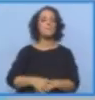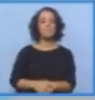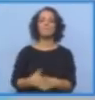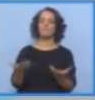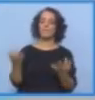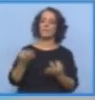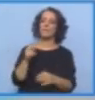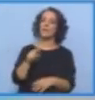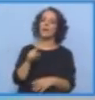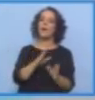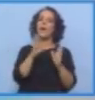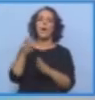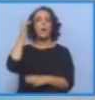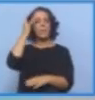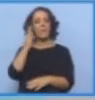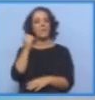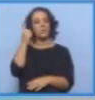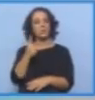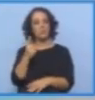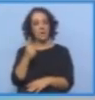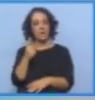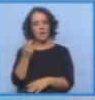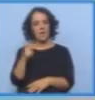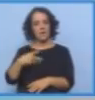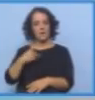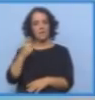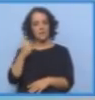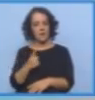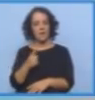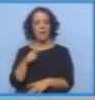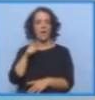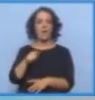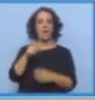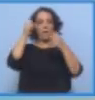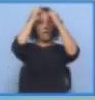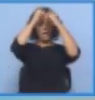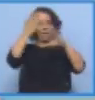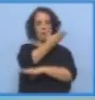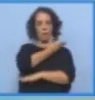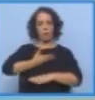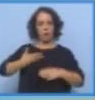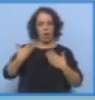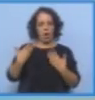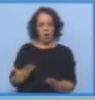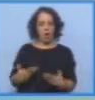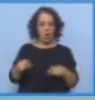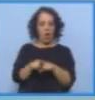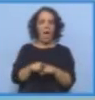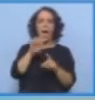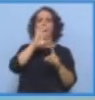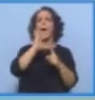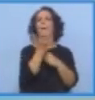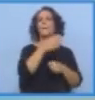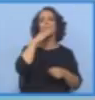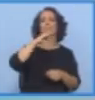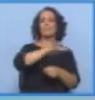circunstância, Padre José André, que podemos também recriar nos dias de hoje, não no ambiente da Galileia, mas no ambiente